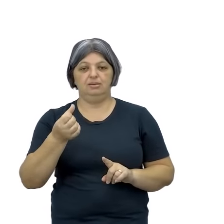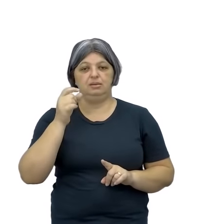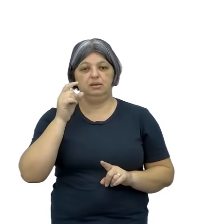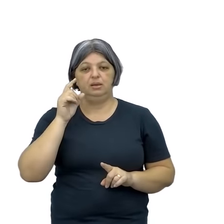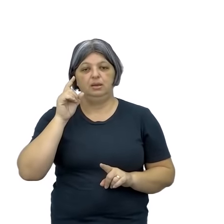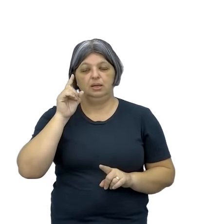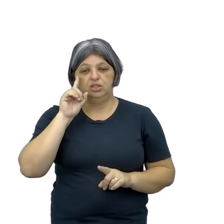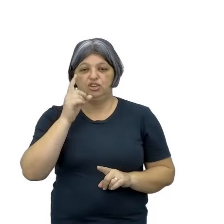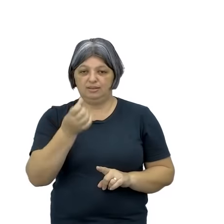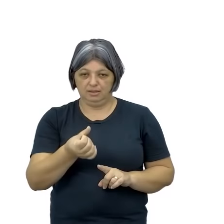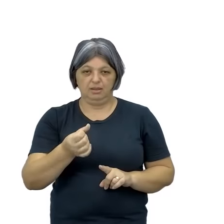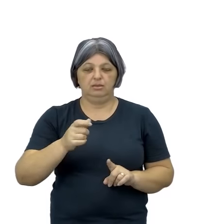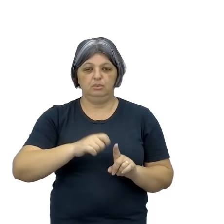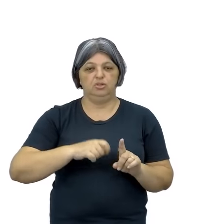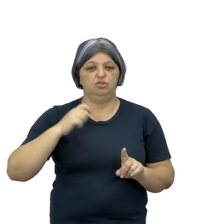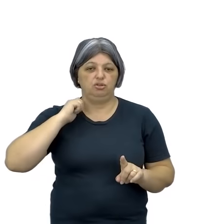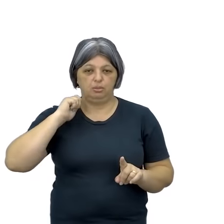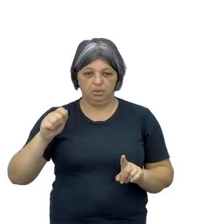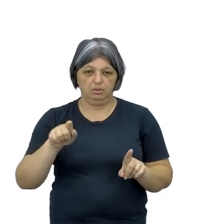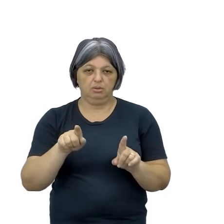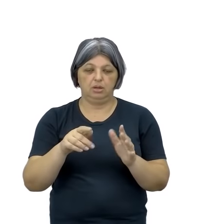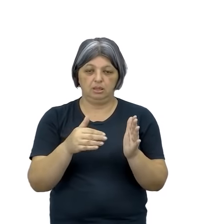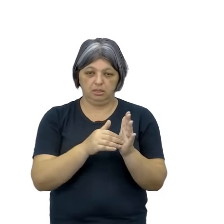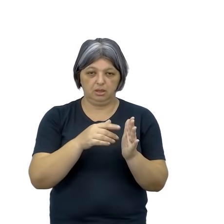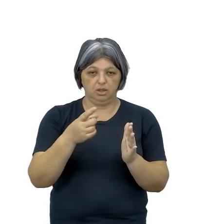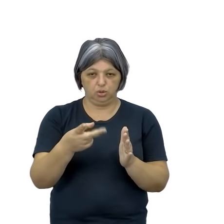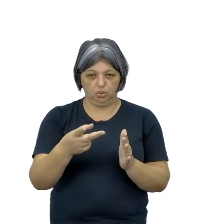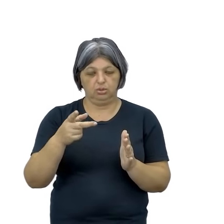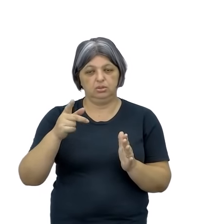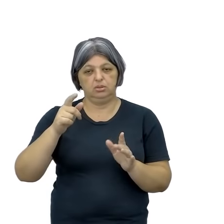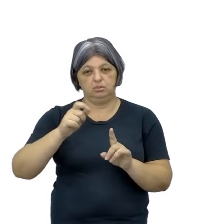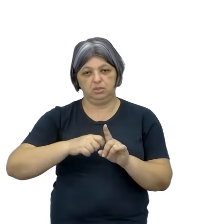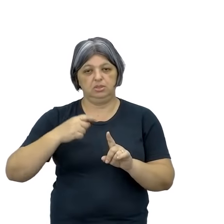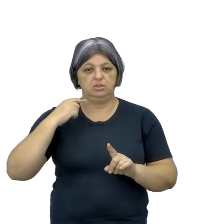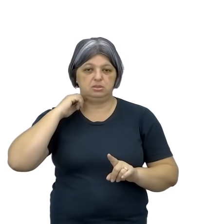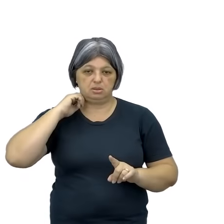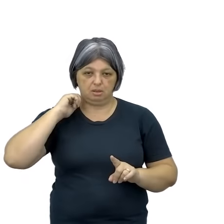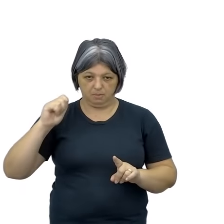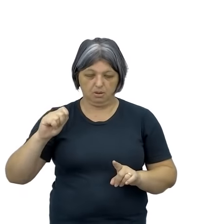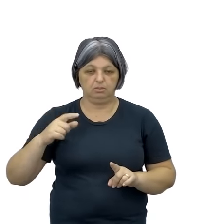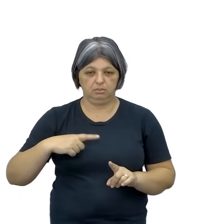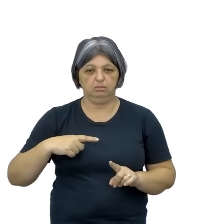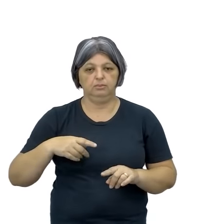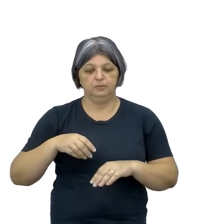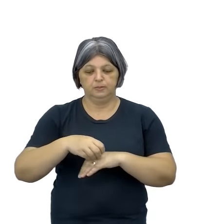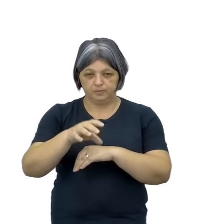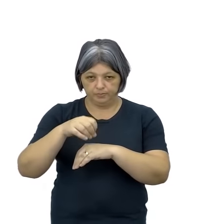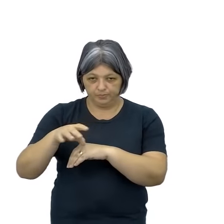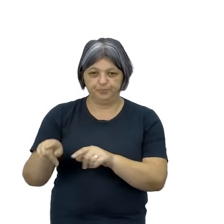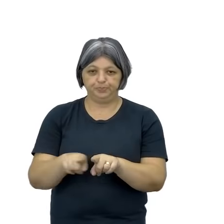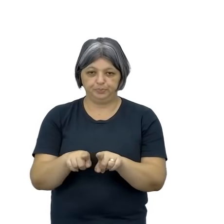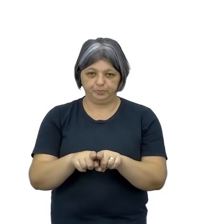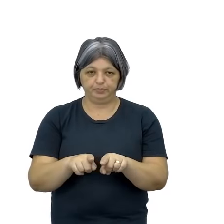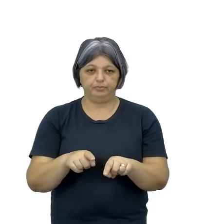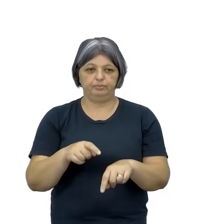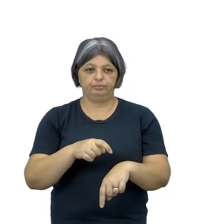intensivos, que muito provavelmente haverá, sim, algumas orientações antecipadas